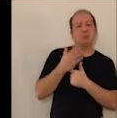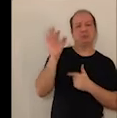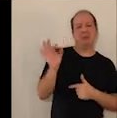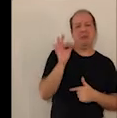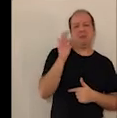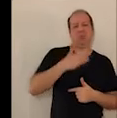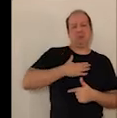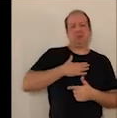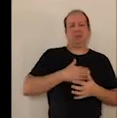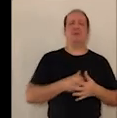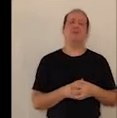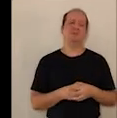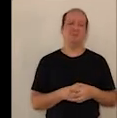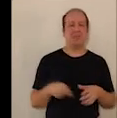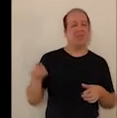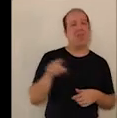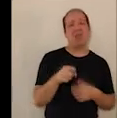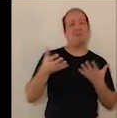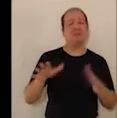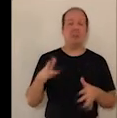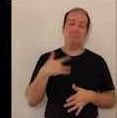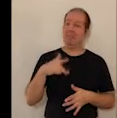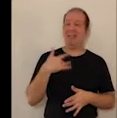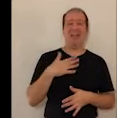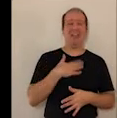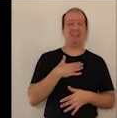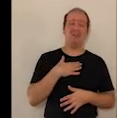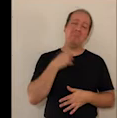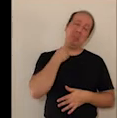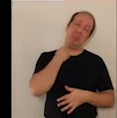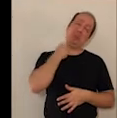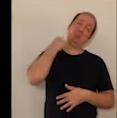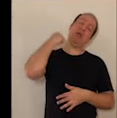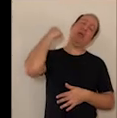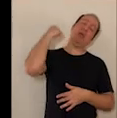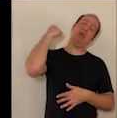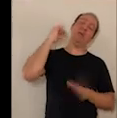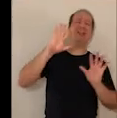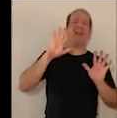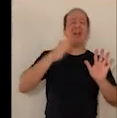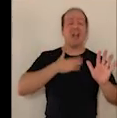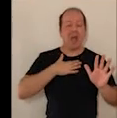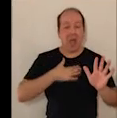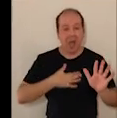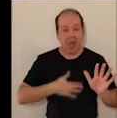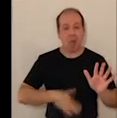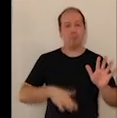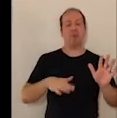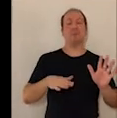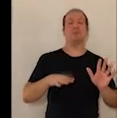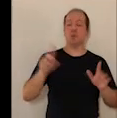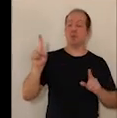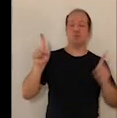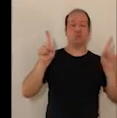Mosca. Eles não vão ter nenhuma piedade de mim, vão me torturar, vão me enforcar. Calma, Corbaccio e Corvino estão